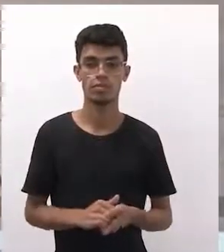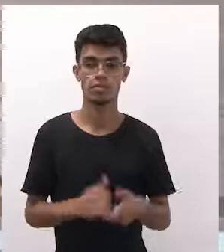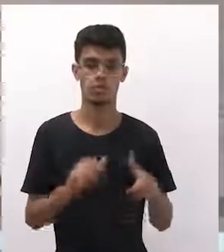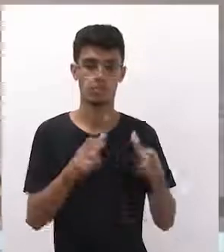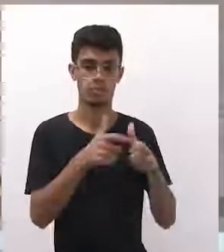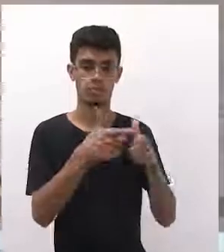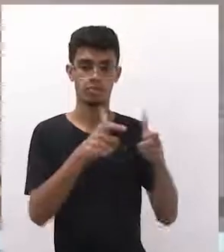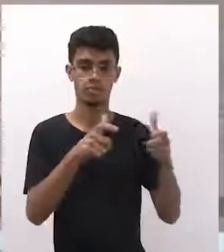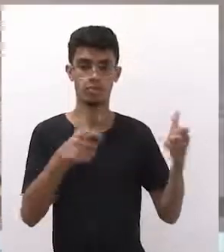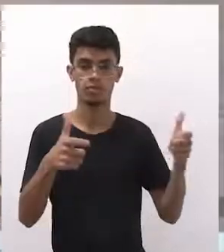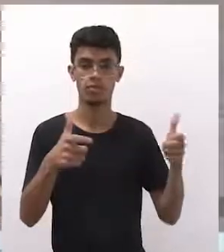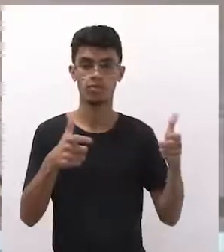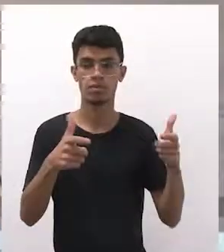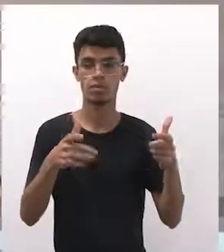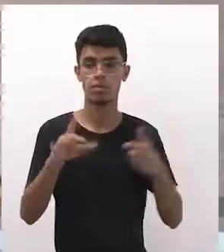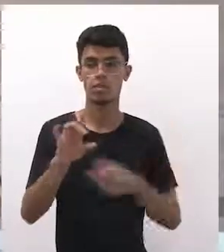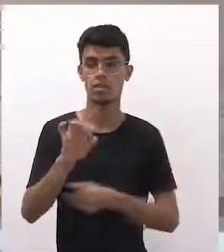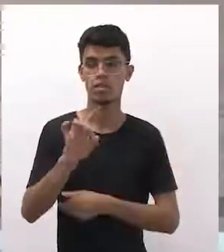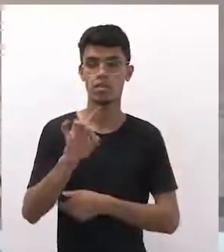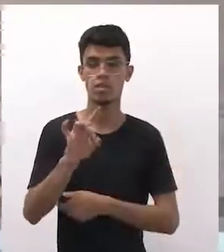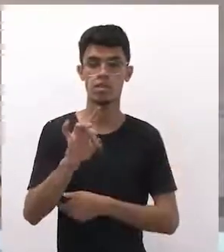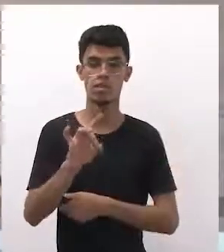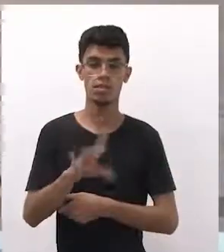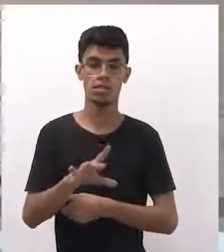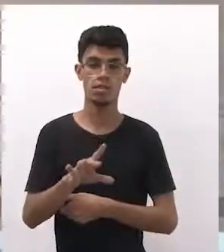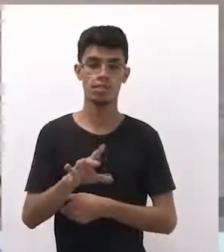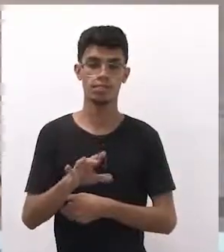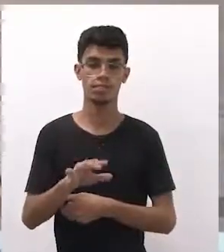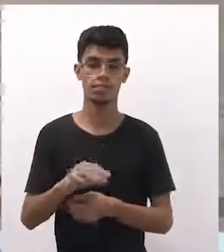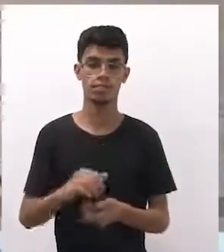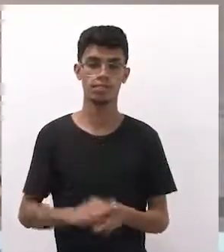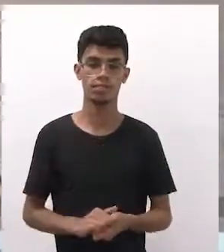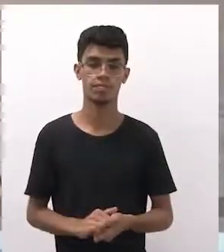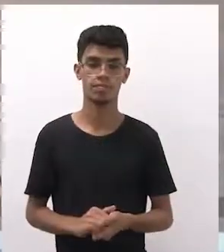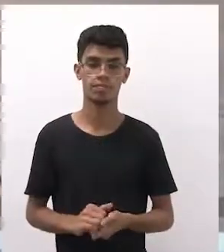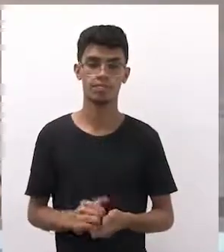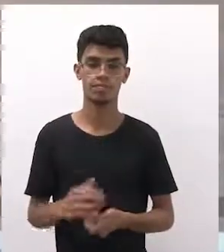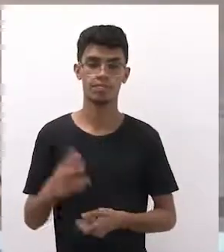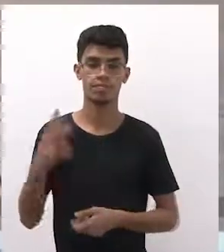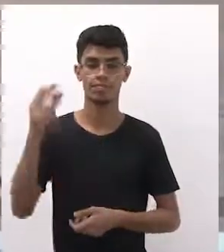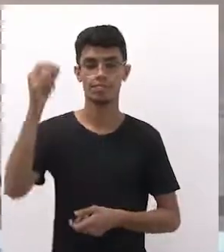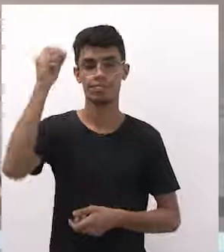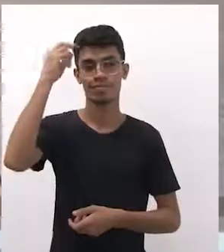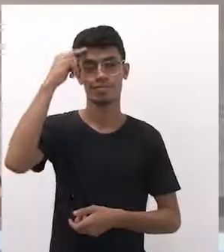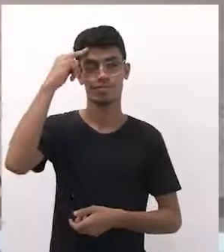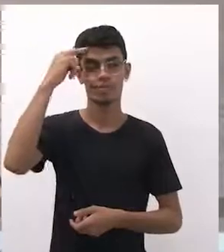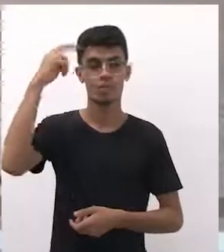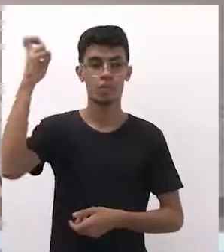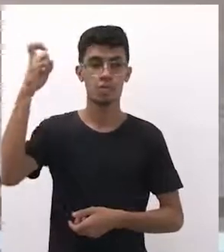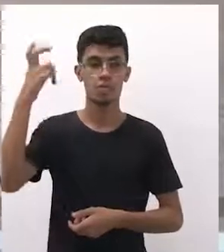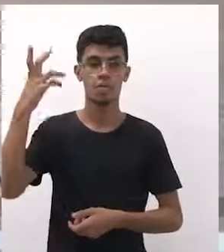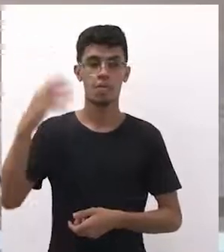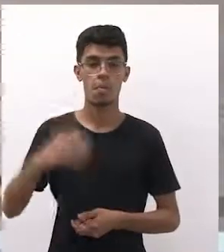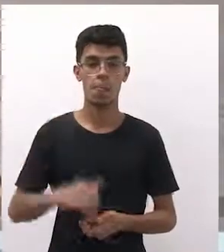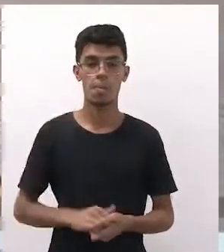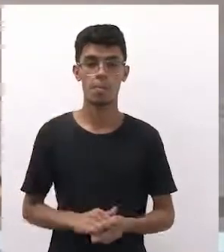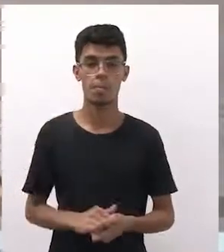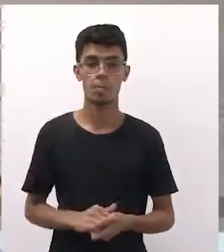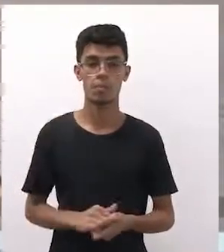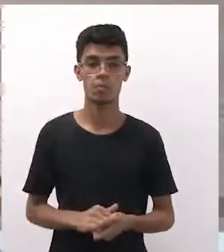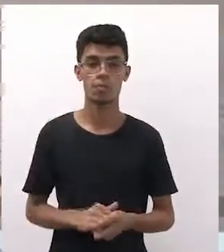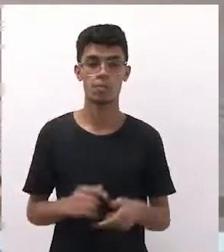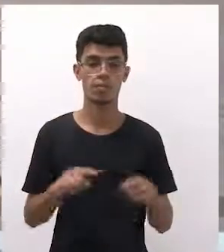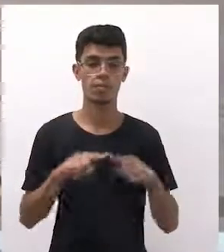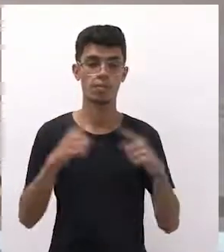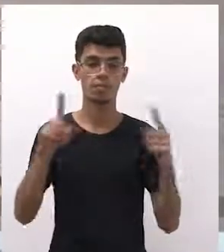só com equipes móveis de fiscalização que façam um trabalho de inteligência, de busca mesmo. Mas a grande questão